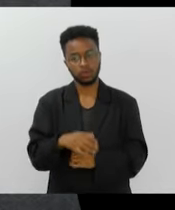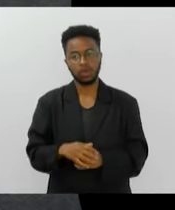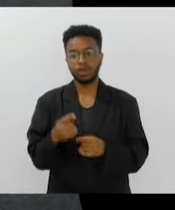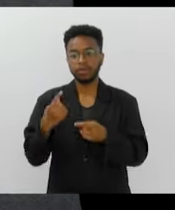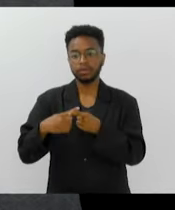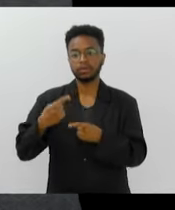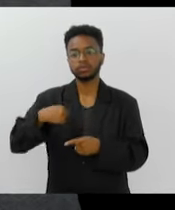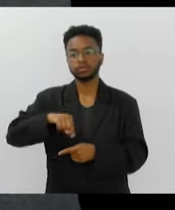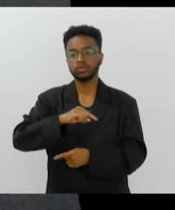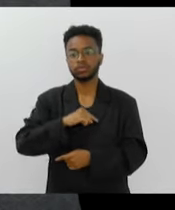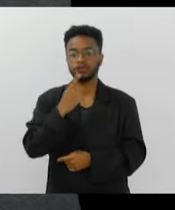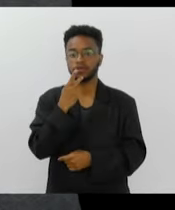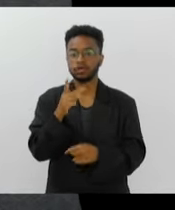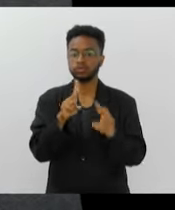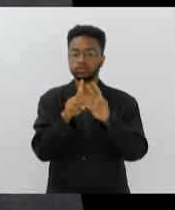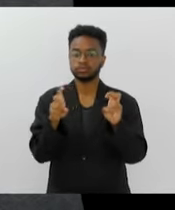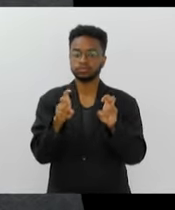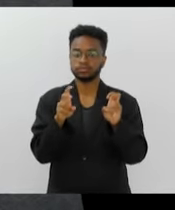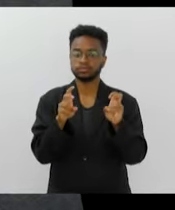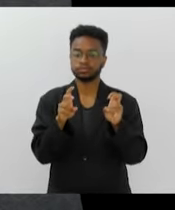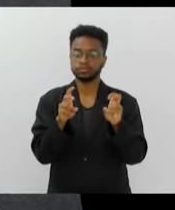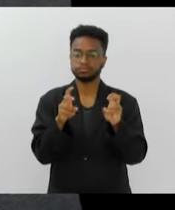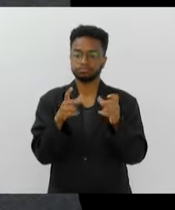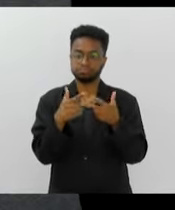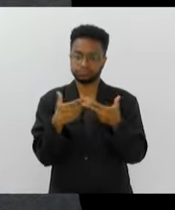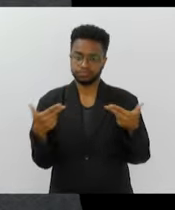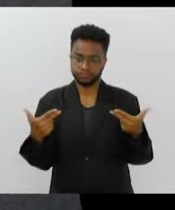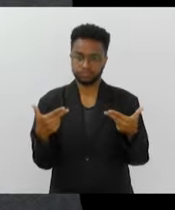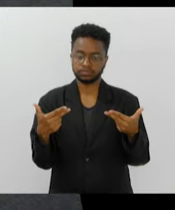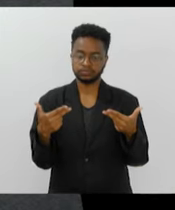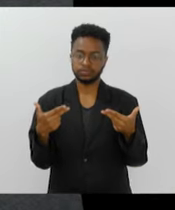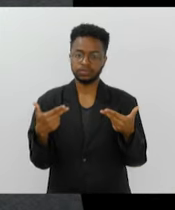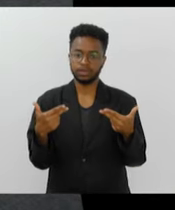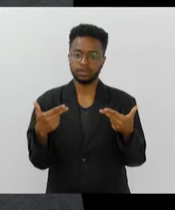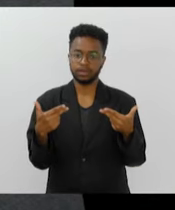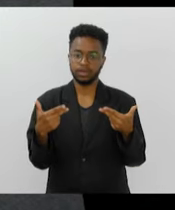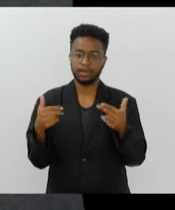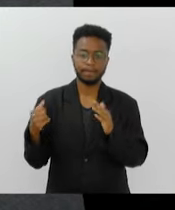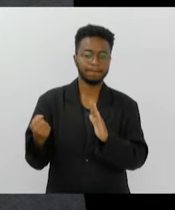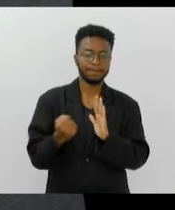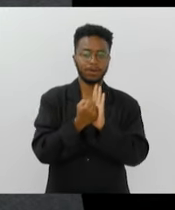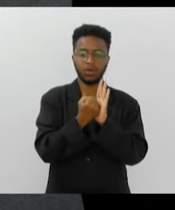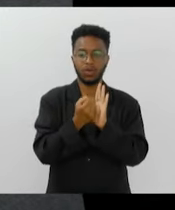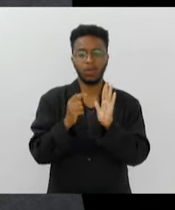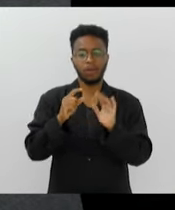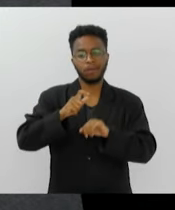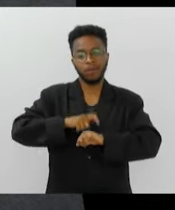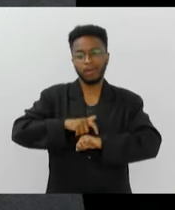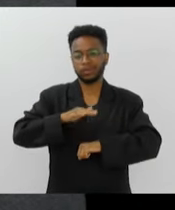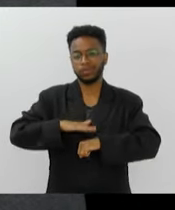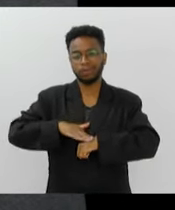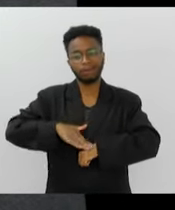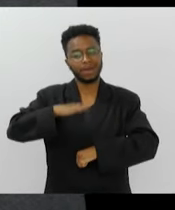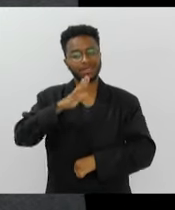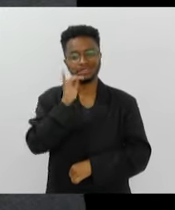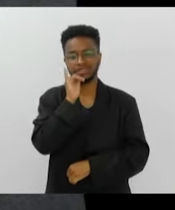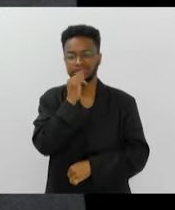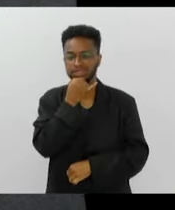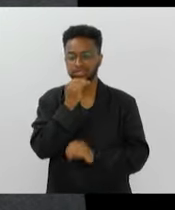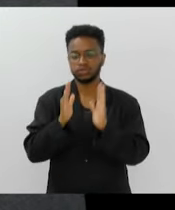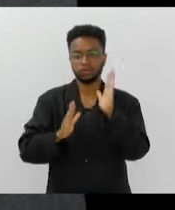de algo que simbolizou deputada Marina uma das cenas mais tristes da ditadura